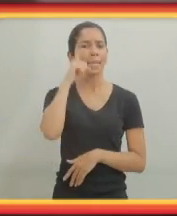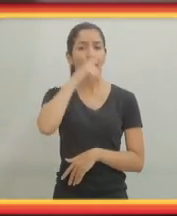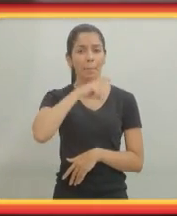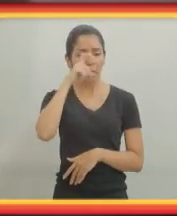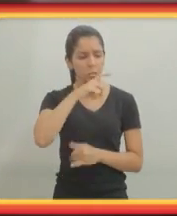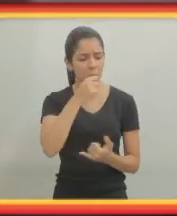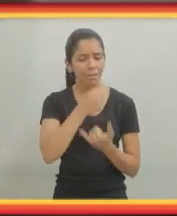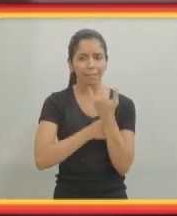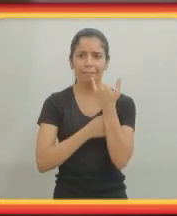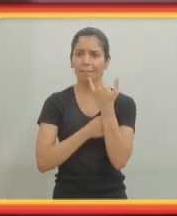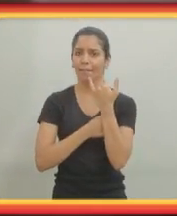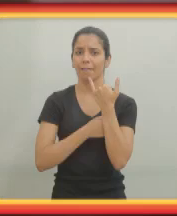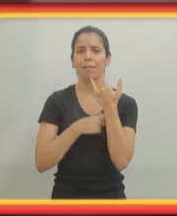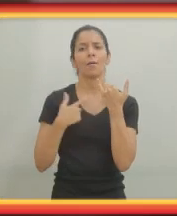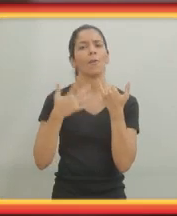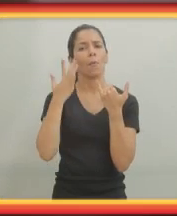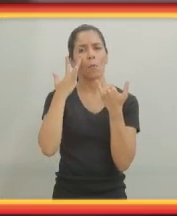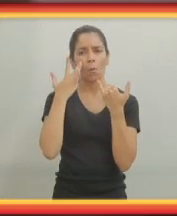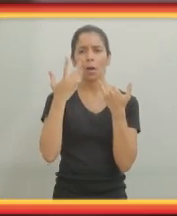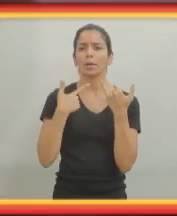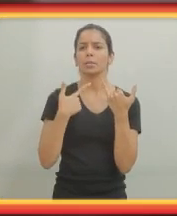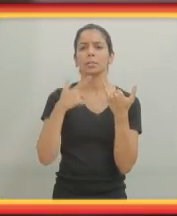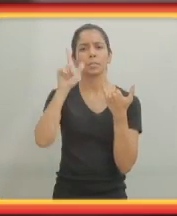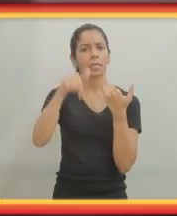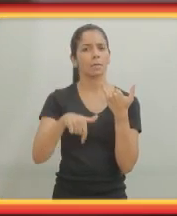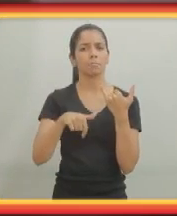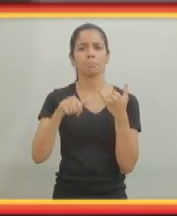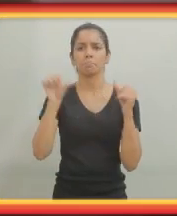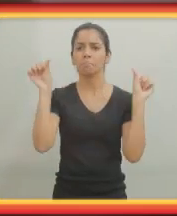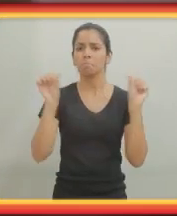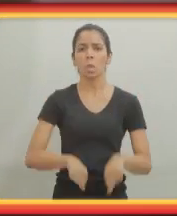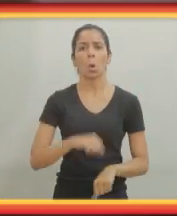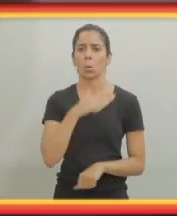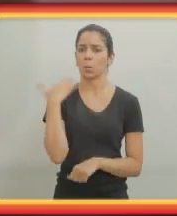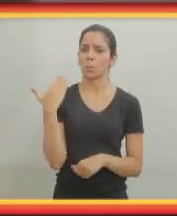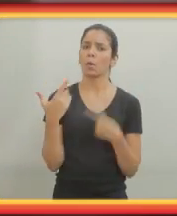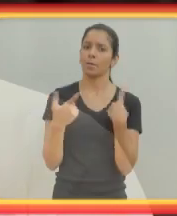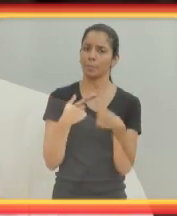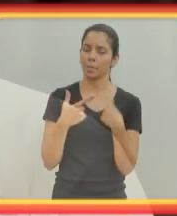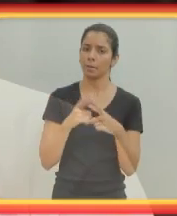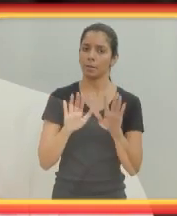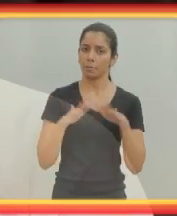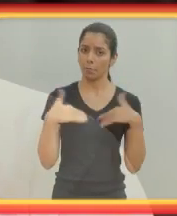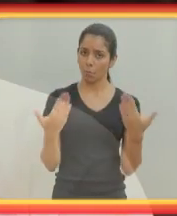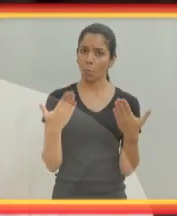ser enganado, eu acho que eu posso dizer que é pior do que a morte, porque